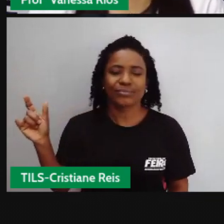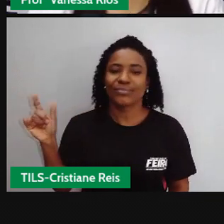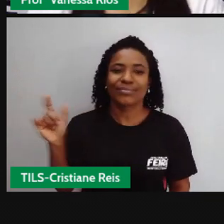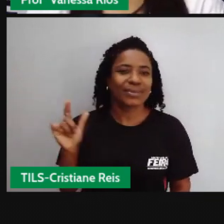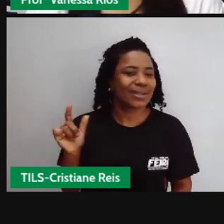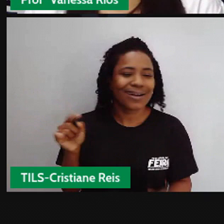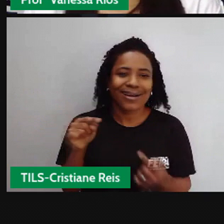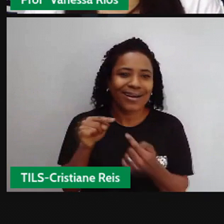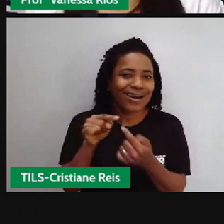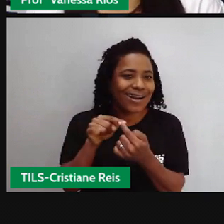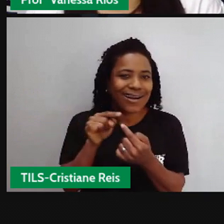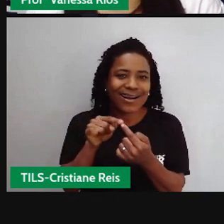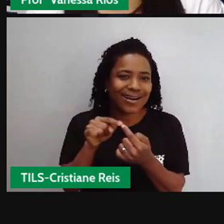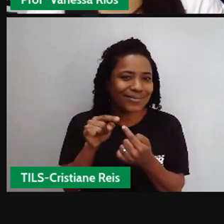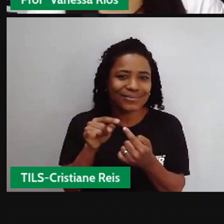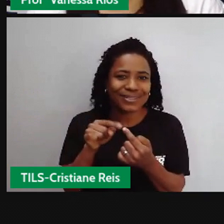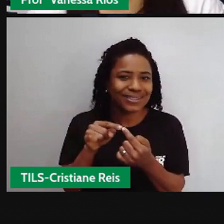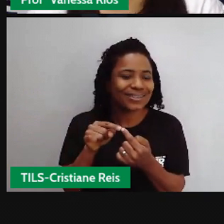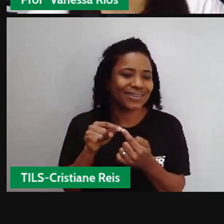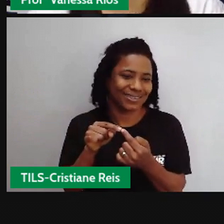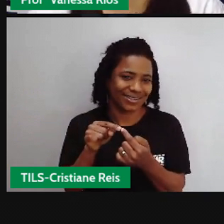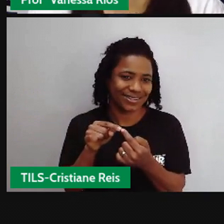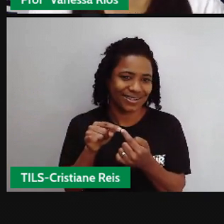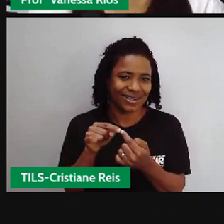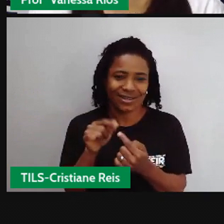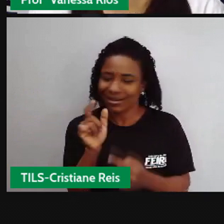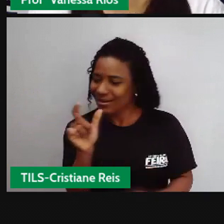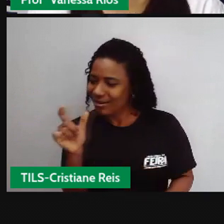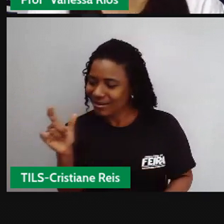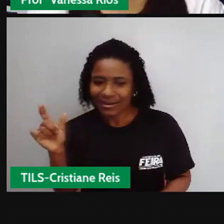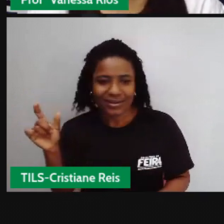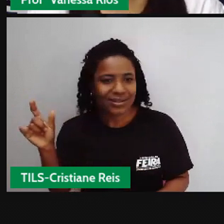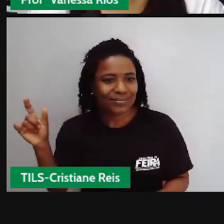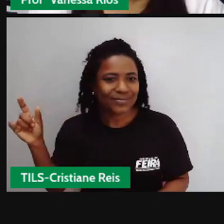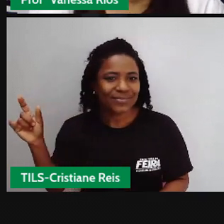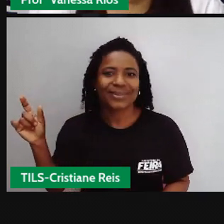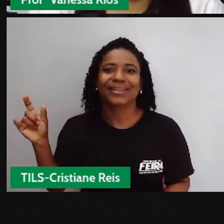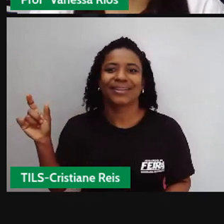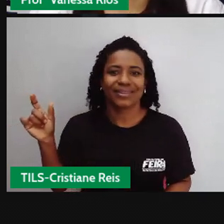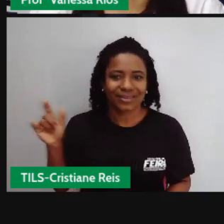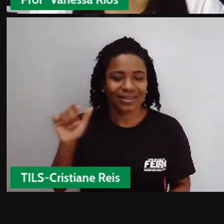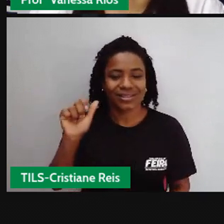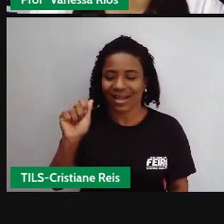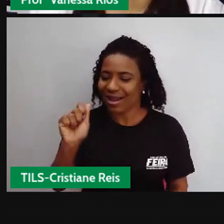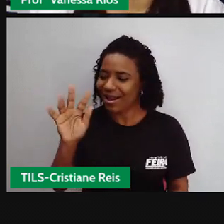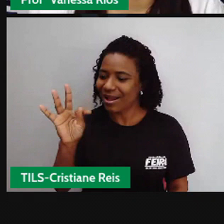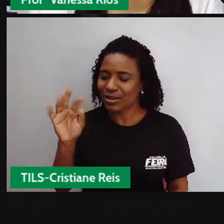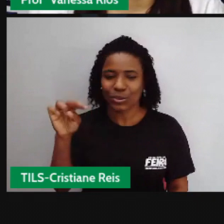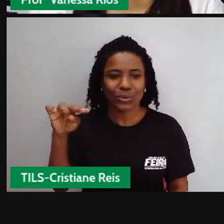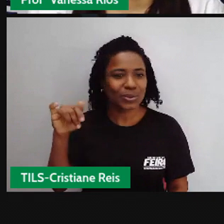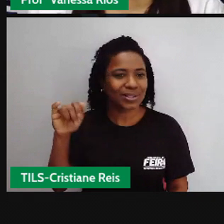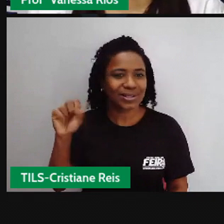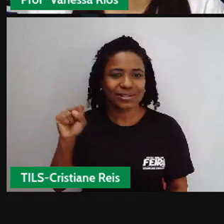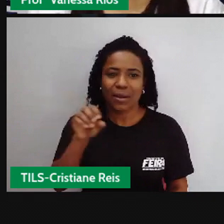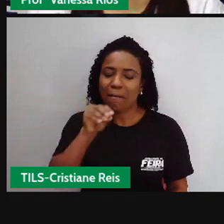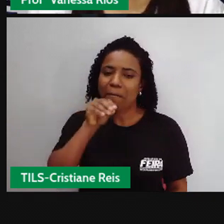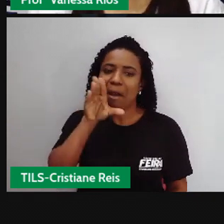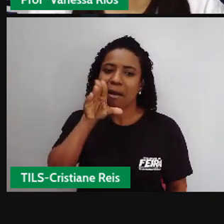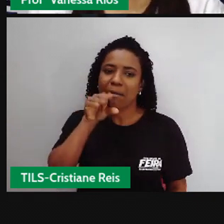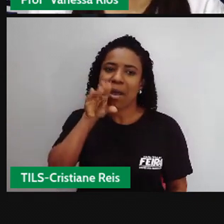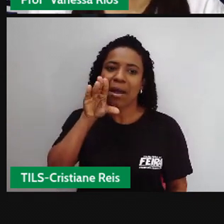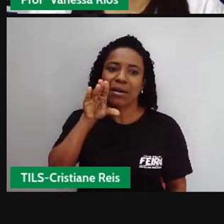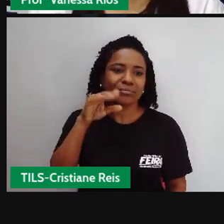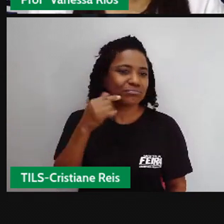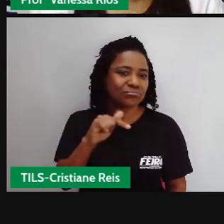da quantidade de sílaba da palavra. A gente chama de sílabas átonas. Vamos